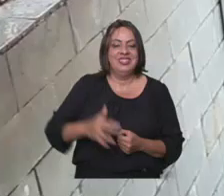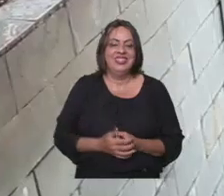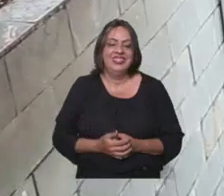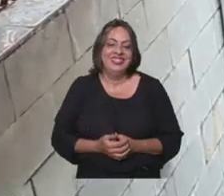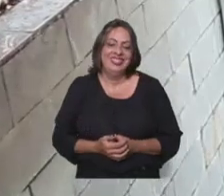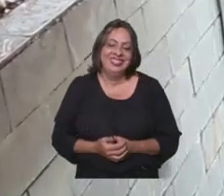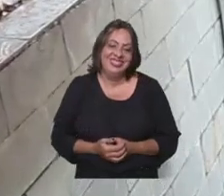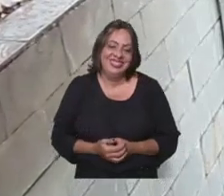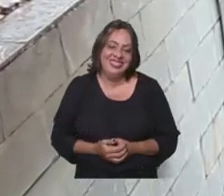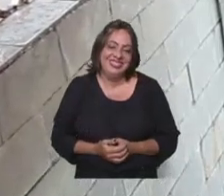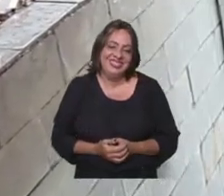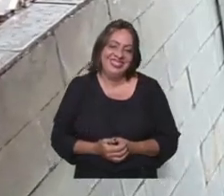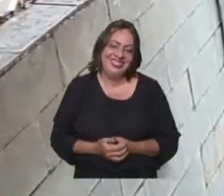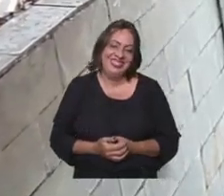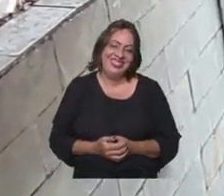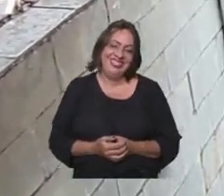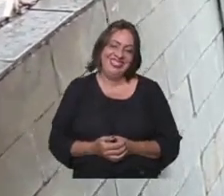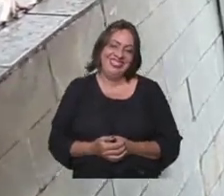sonhos.